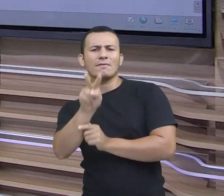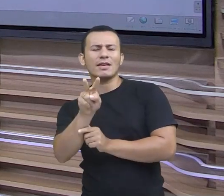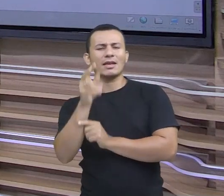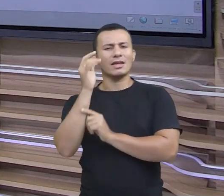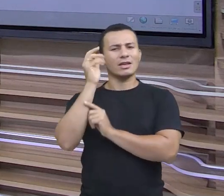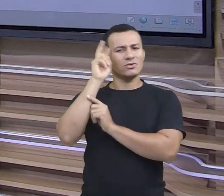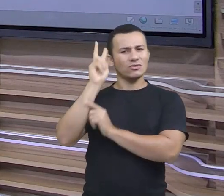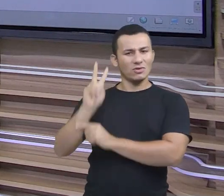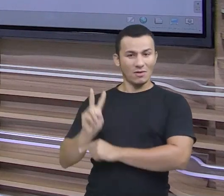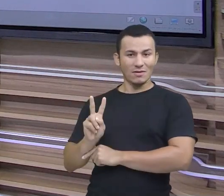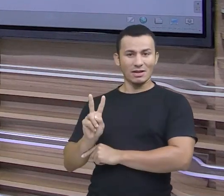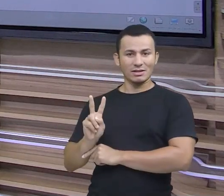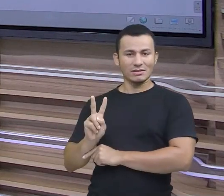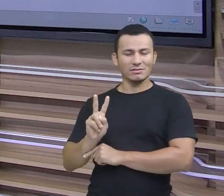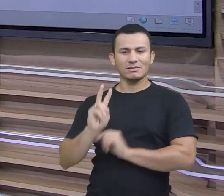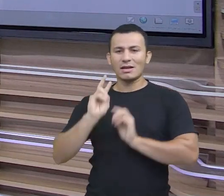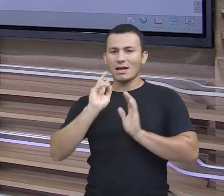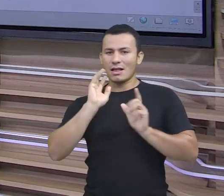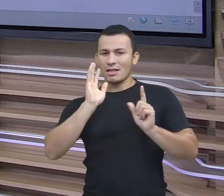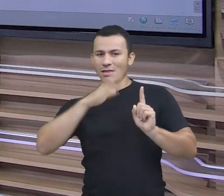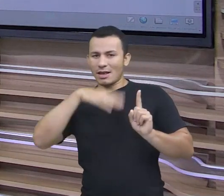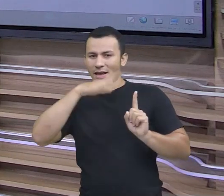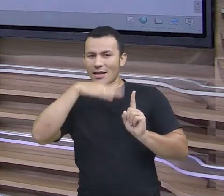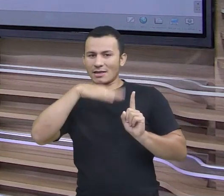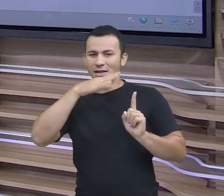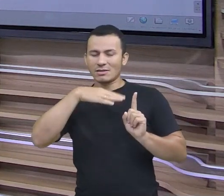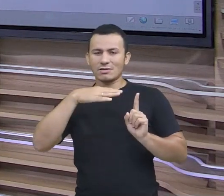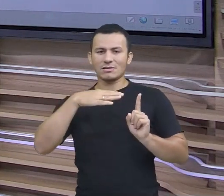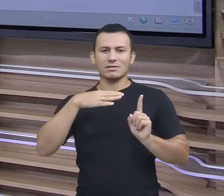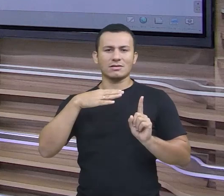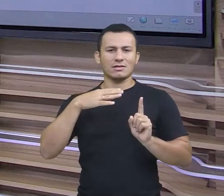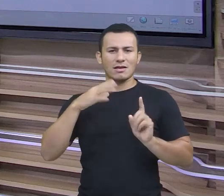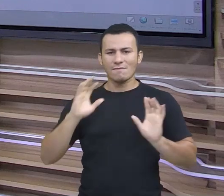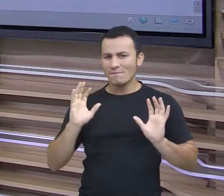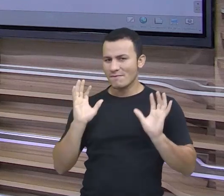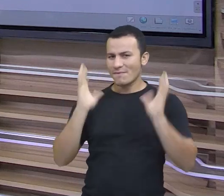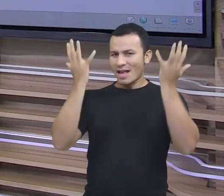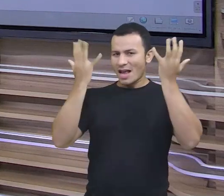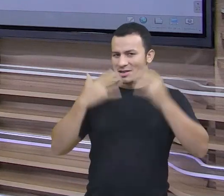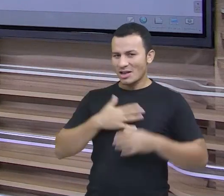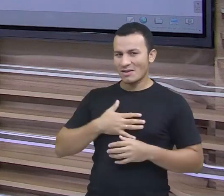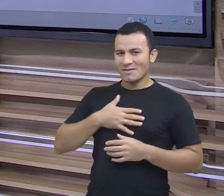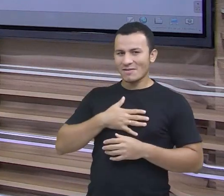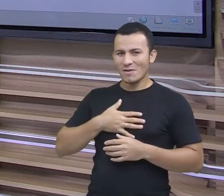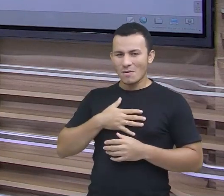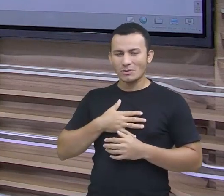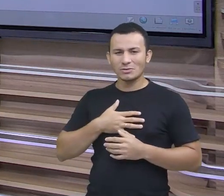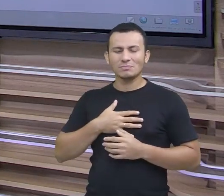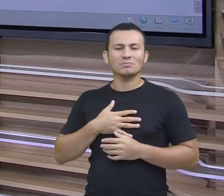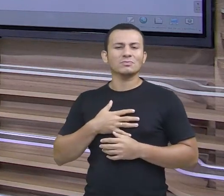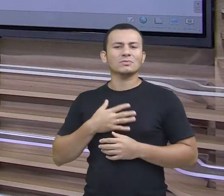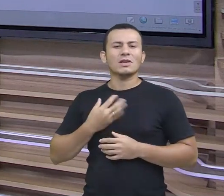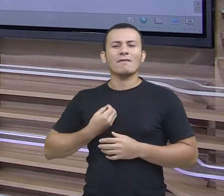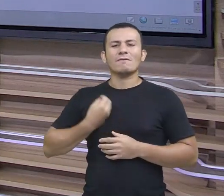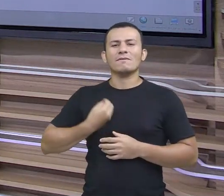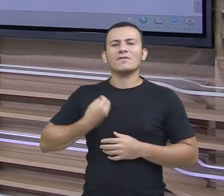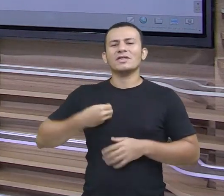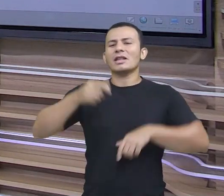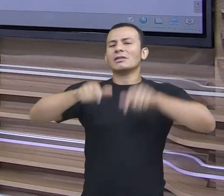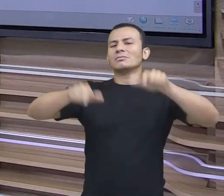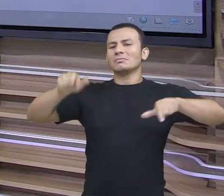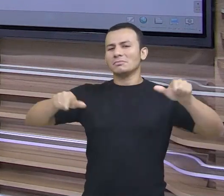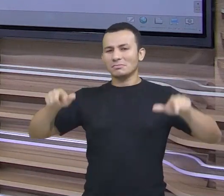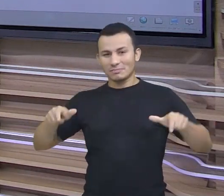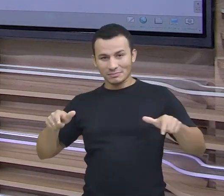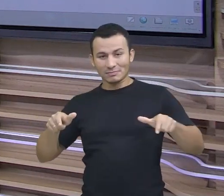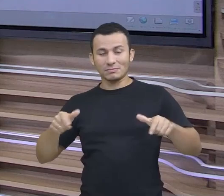histórias? Lendas? Gostam de festas? Gostam de conhecer a vida das pessoas? Porque